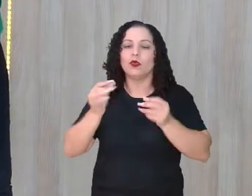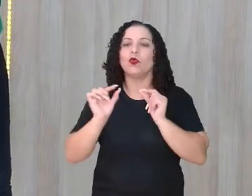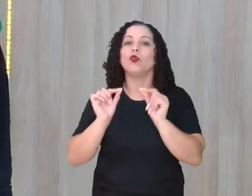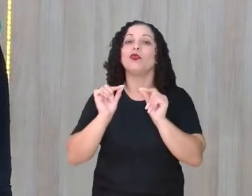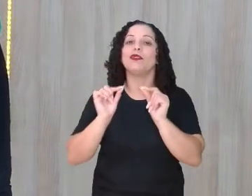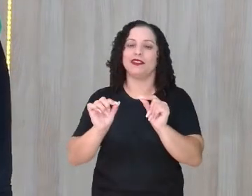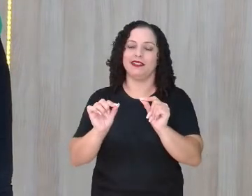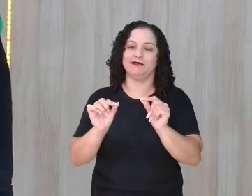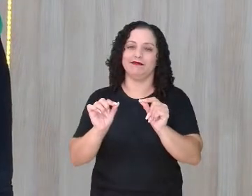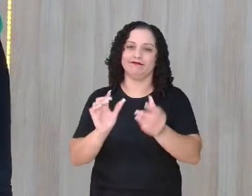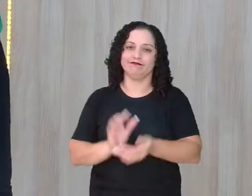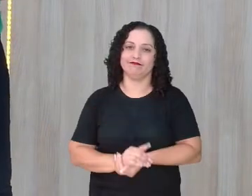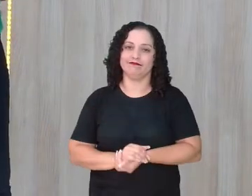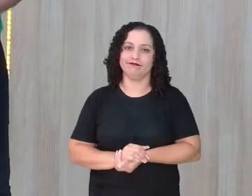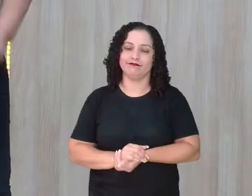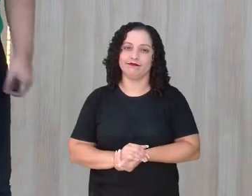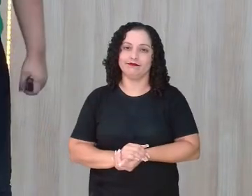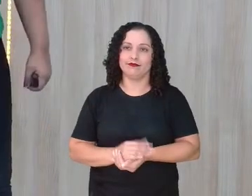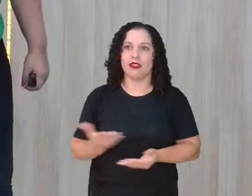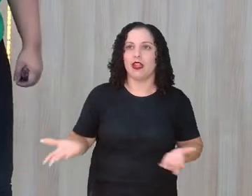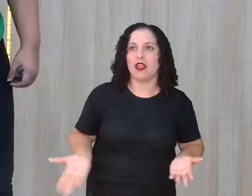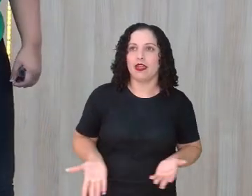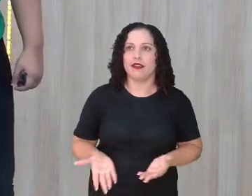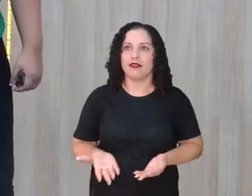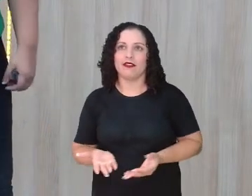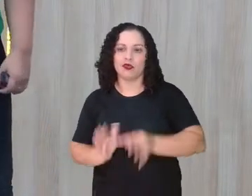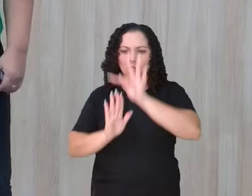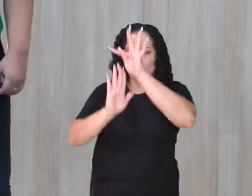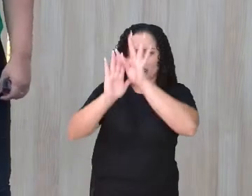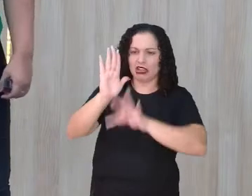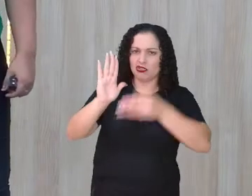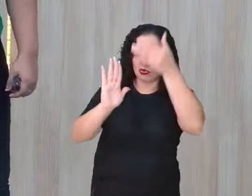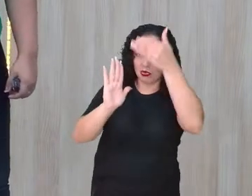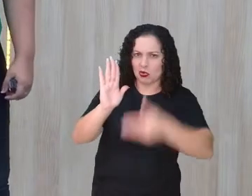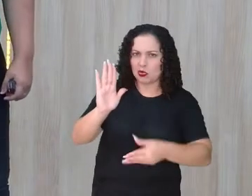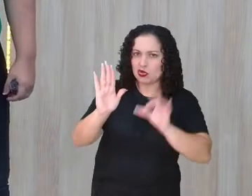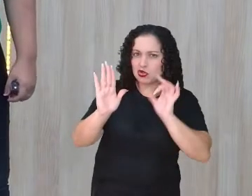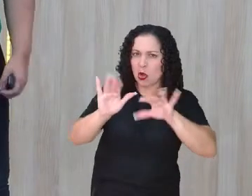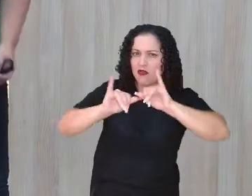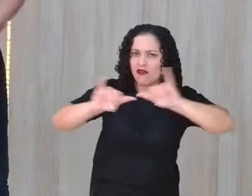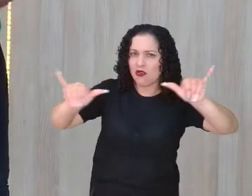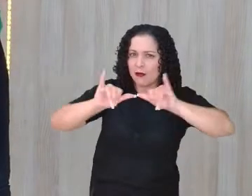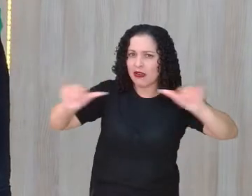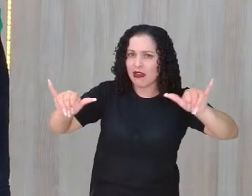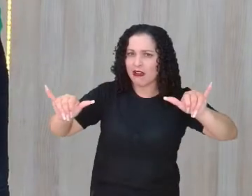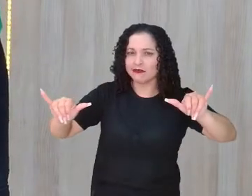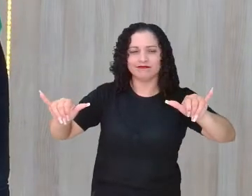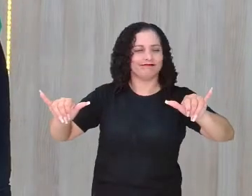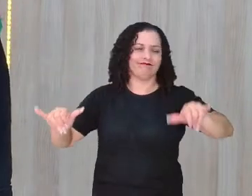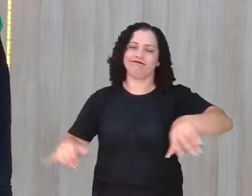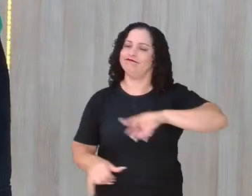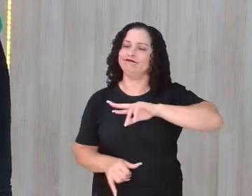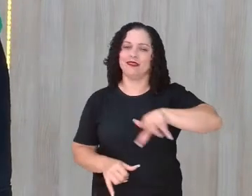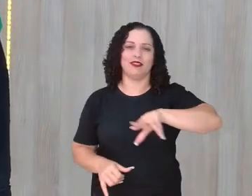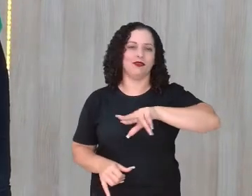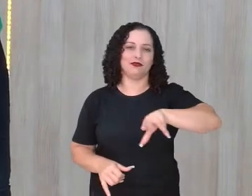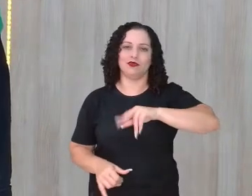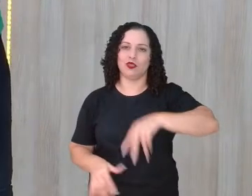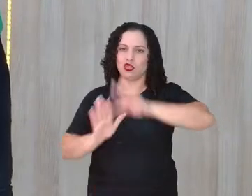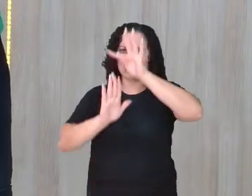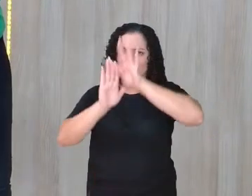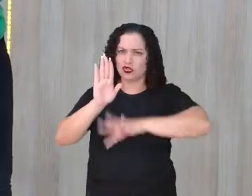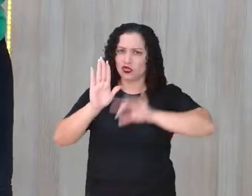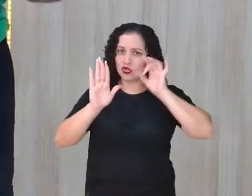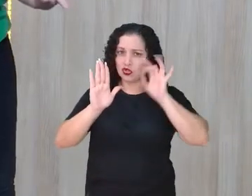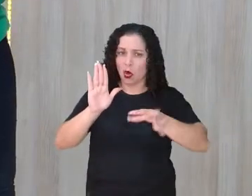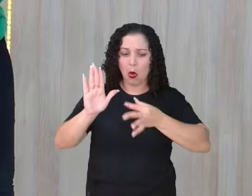todo. A gente não pode dizer que um texto é somente informativo. A gente não pode dizer que um texto é